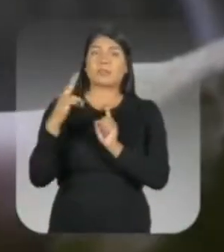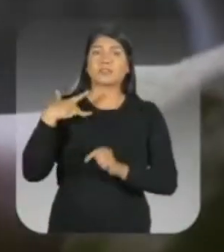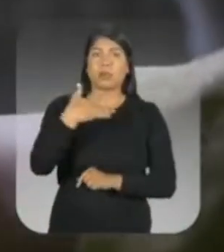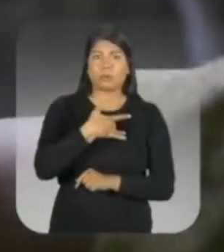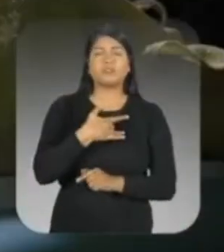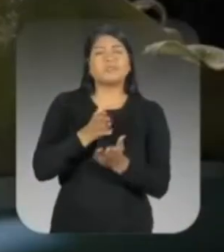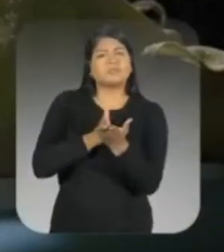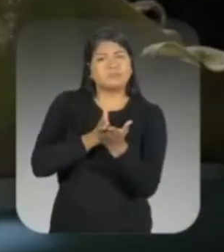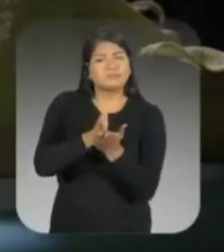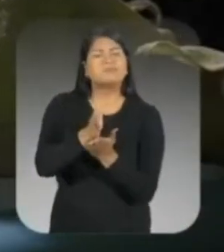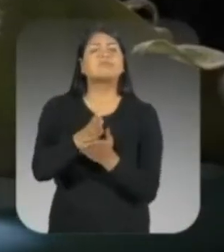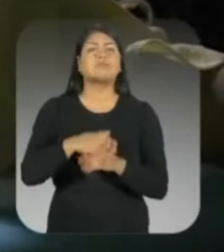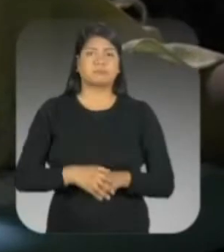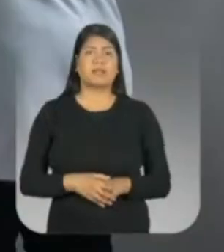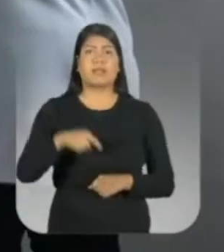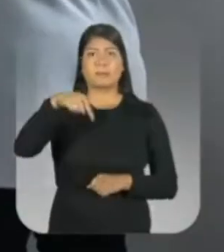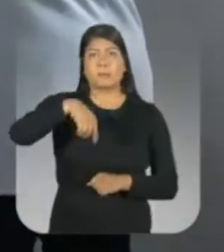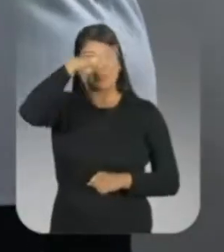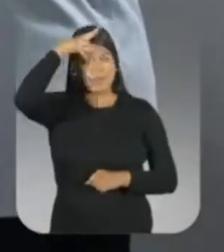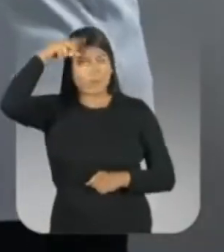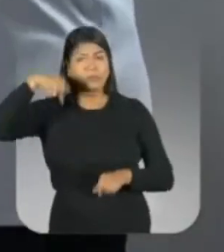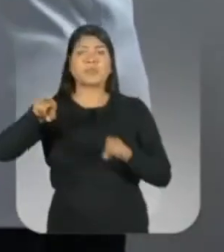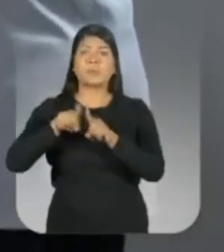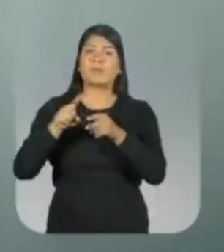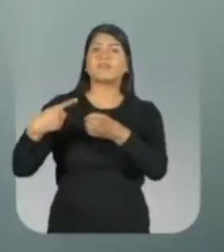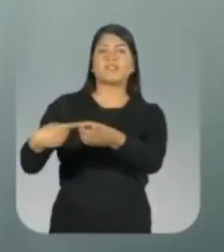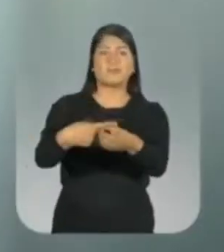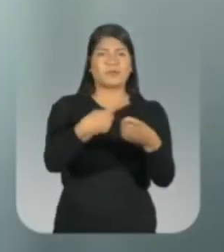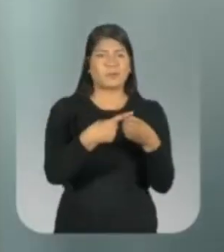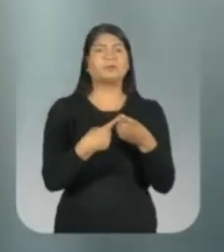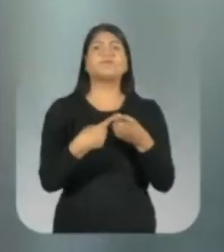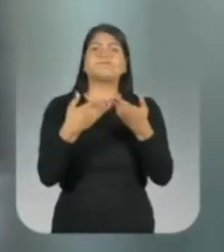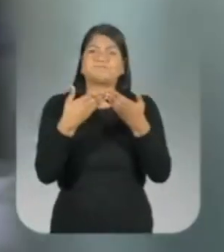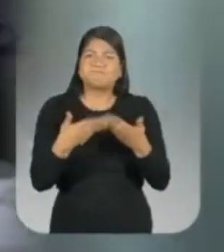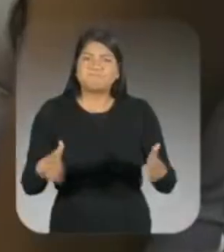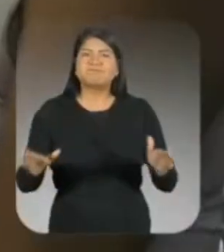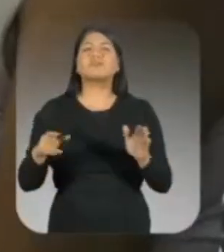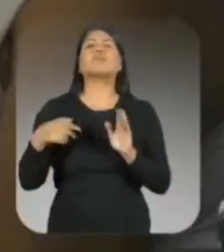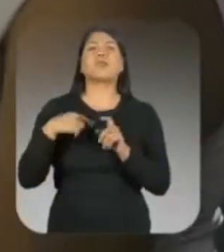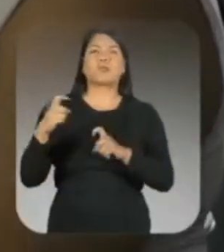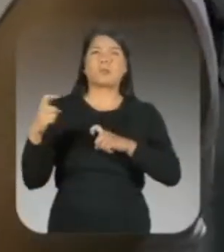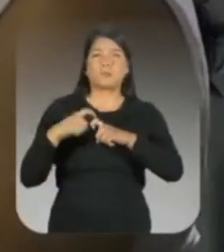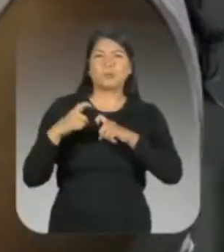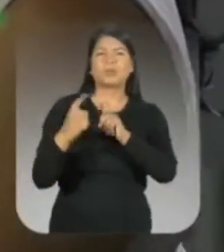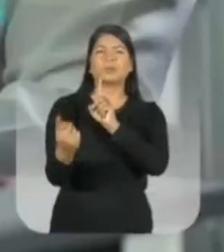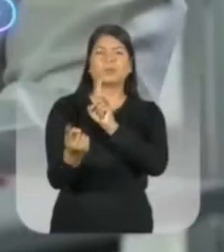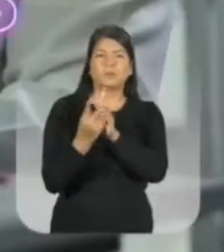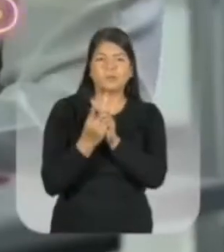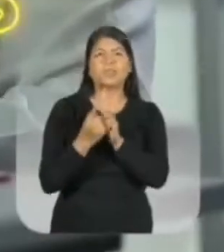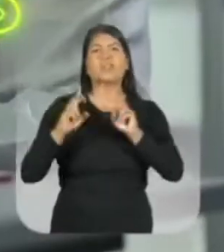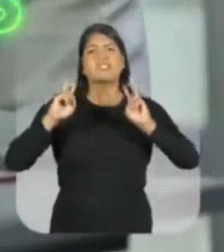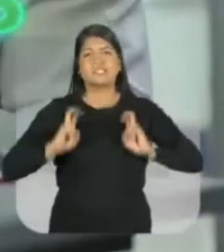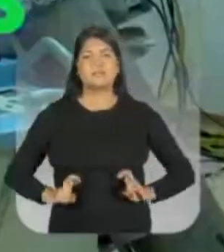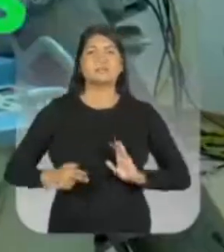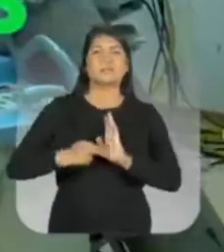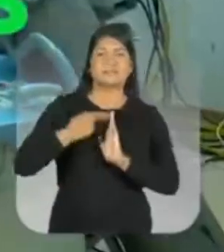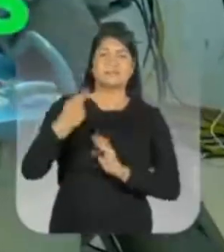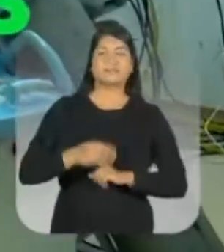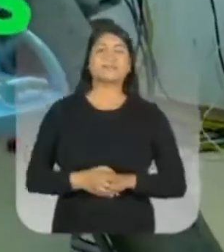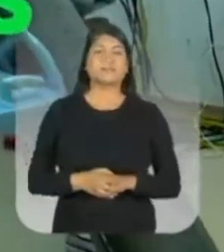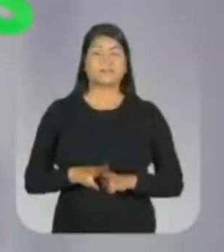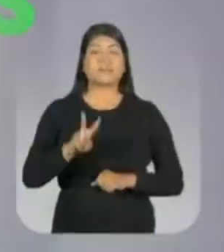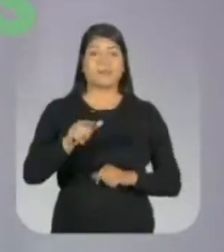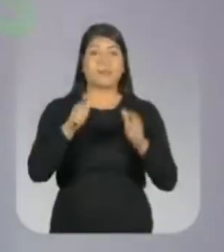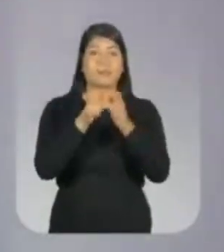de atendimento na saúde de forma permanente, na capital e interior, para ampliar a realização de consultas, exames e